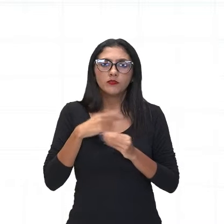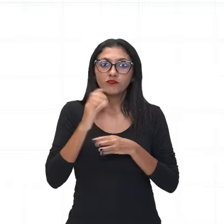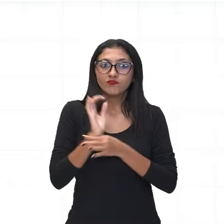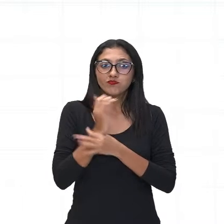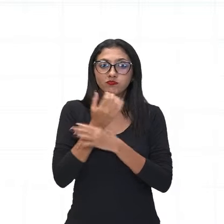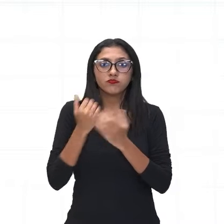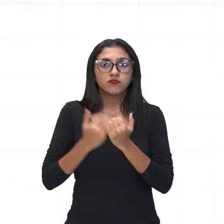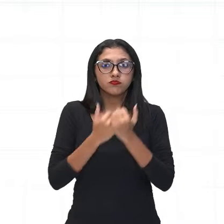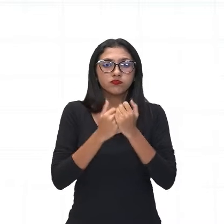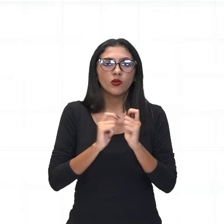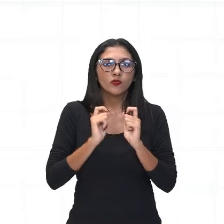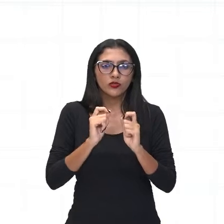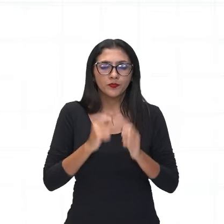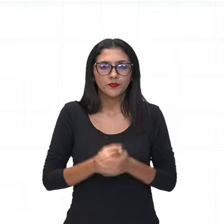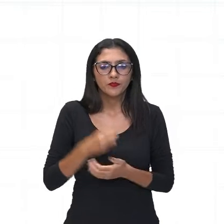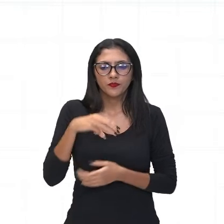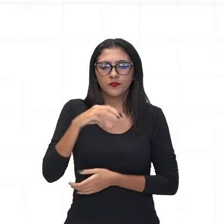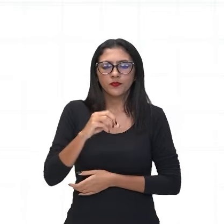se chama de